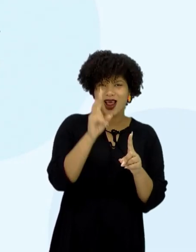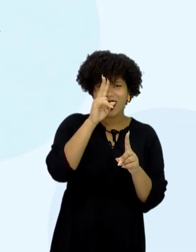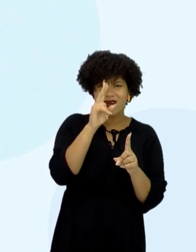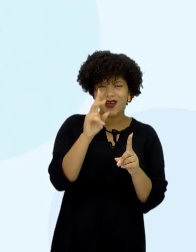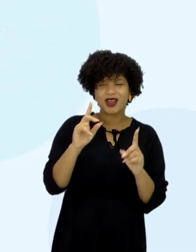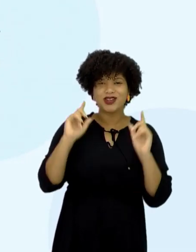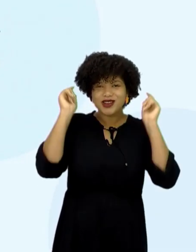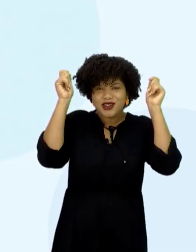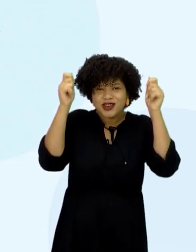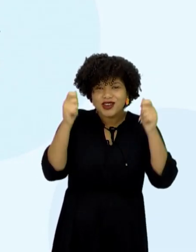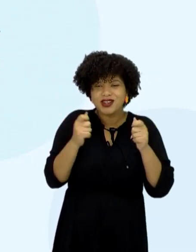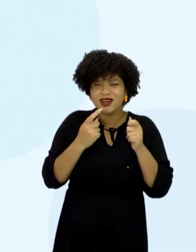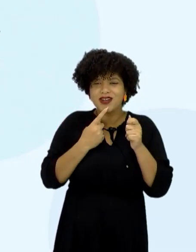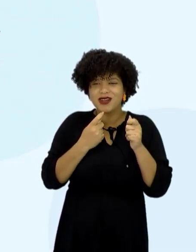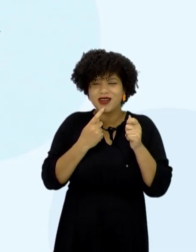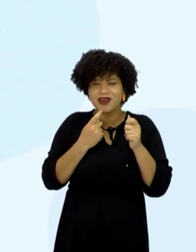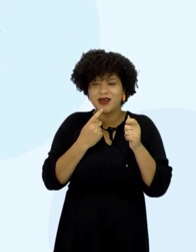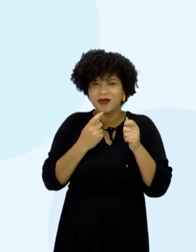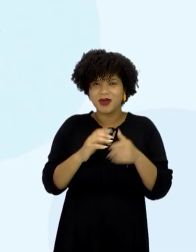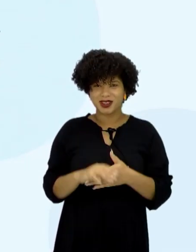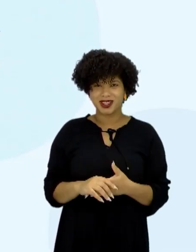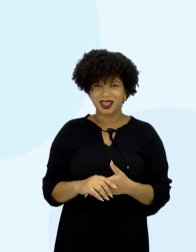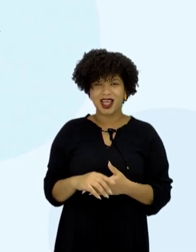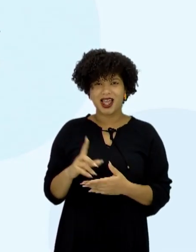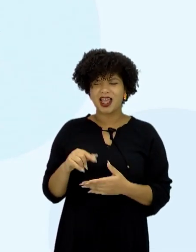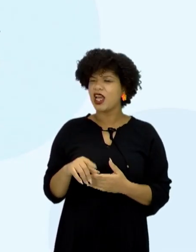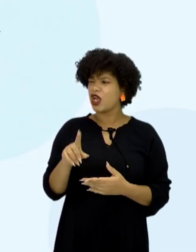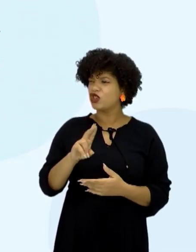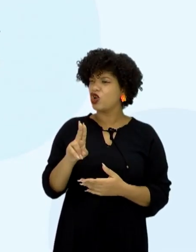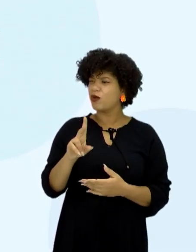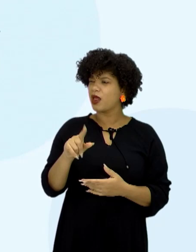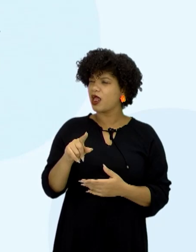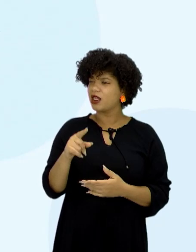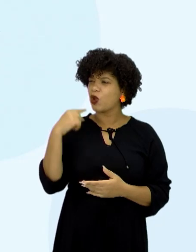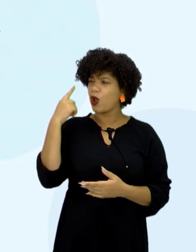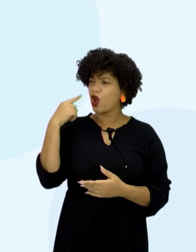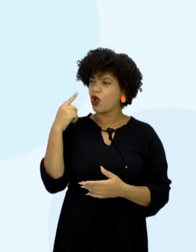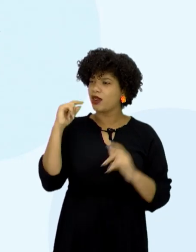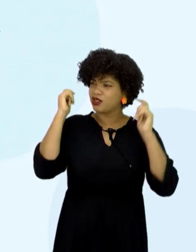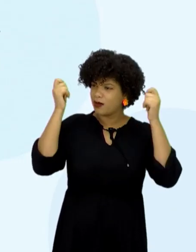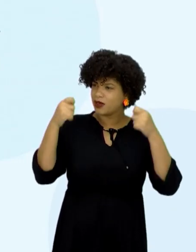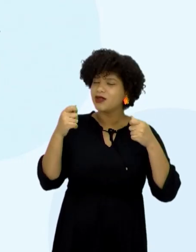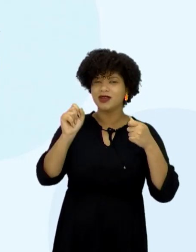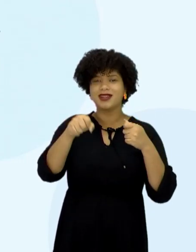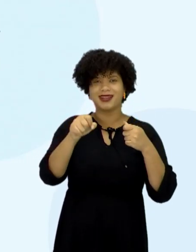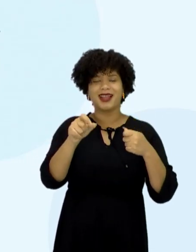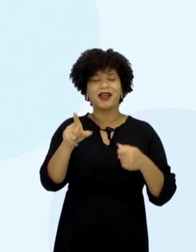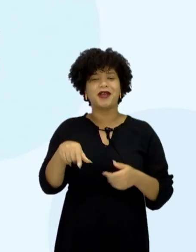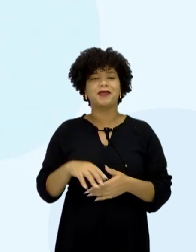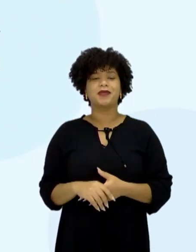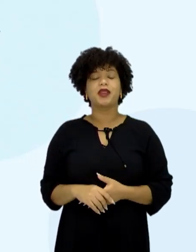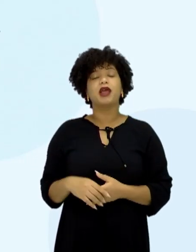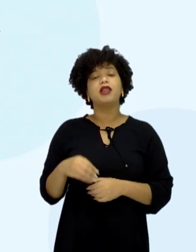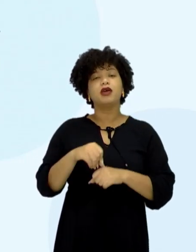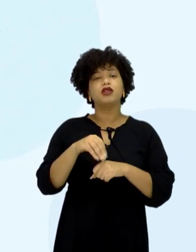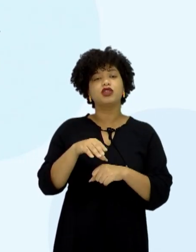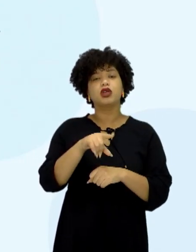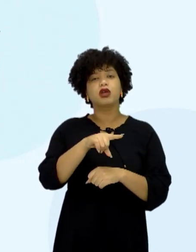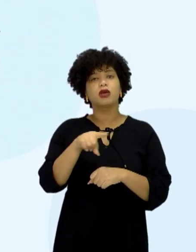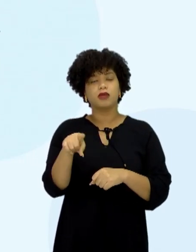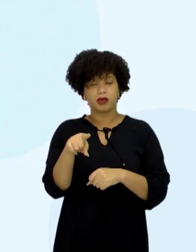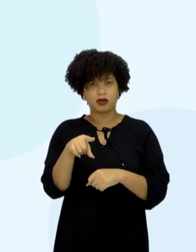inclusive, do filme Deu a Louca na Chapeuzinho, foi isso, né, Pro? Sim. Então, o caderno faz essa sugestão para vocês